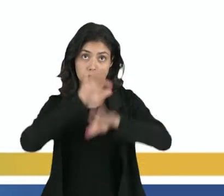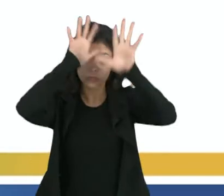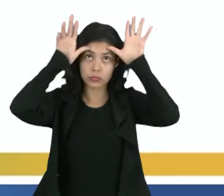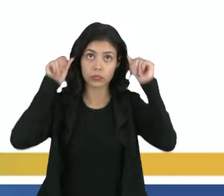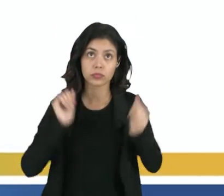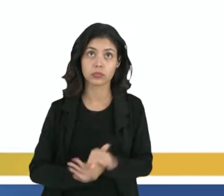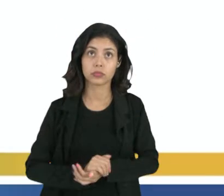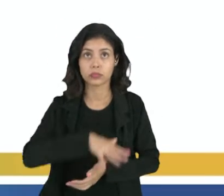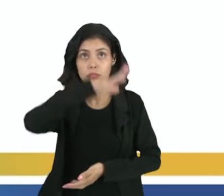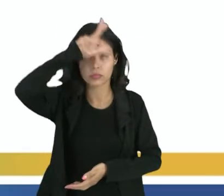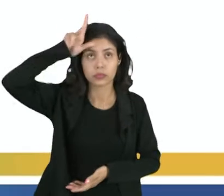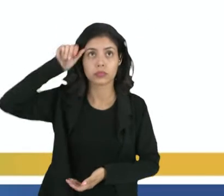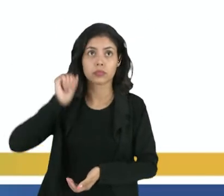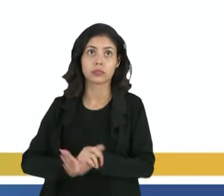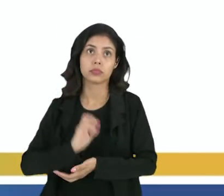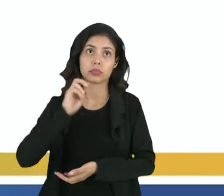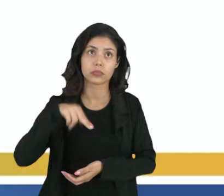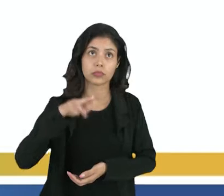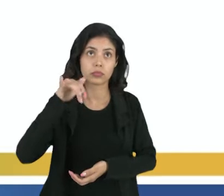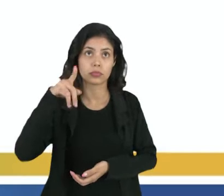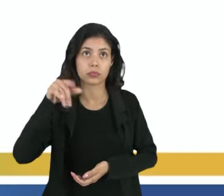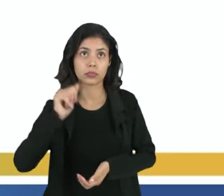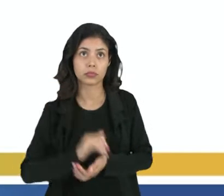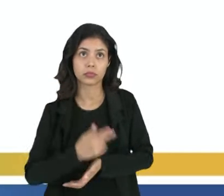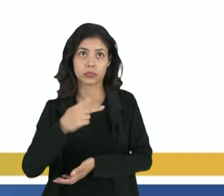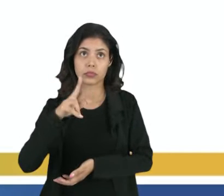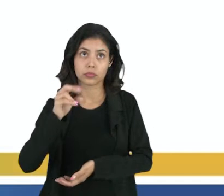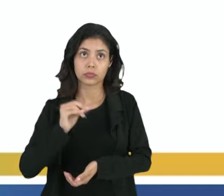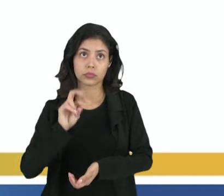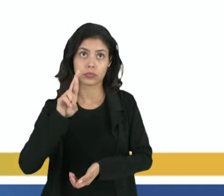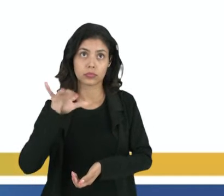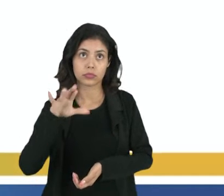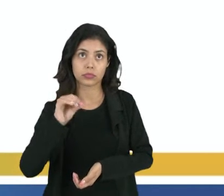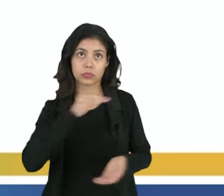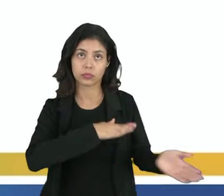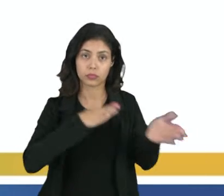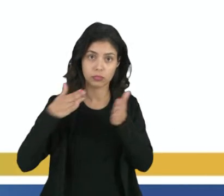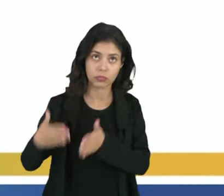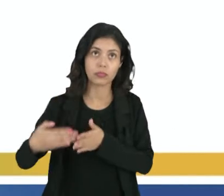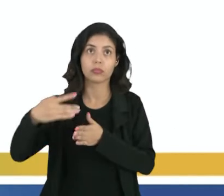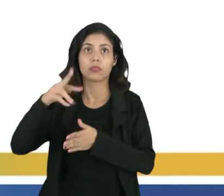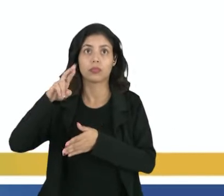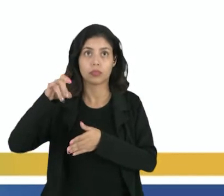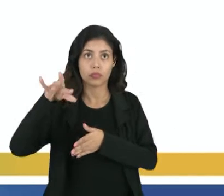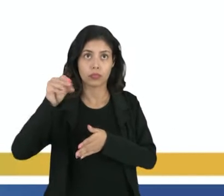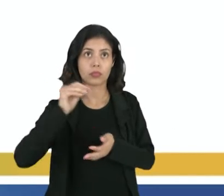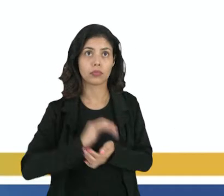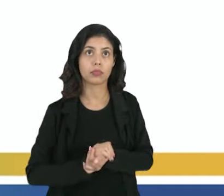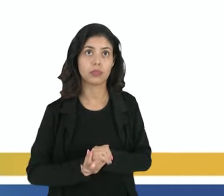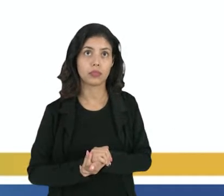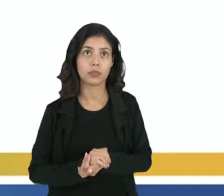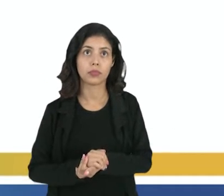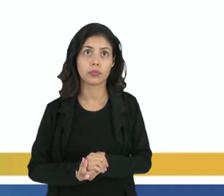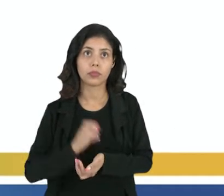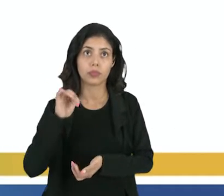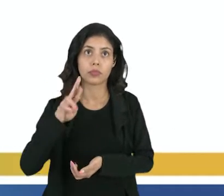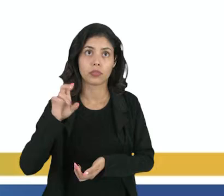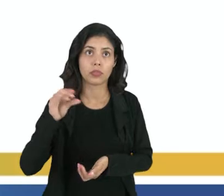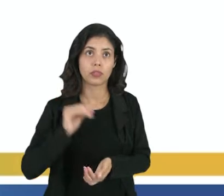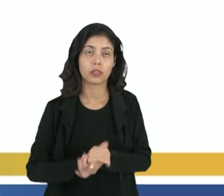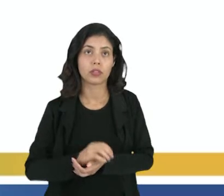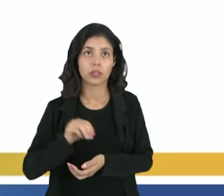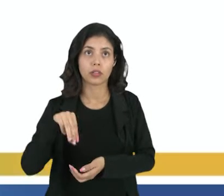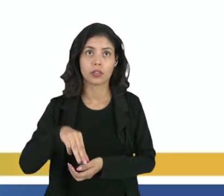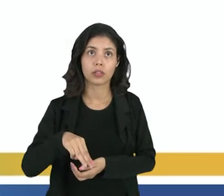Acre, Amapá, Amazonas, Pará, Roraima, parte do Amazonas, Mato